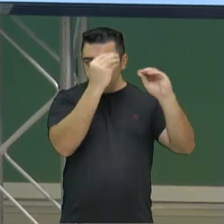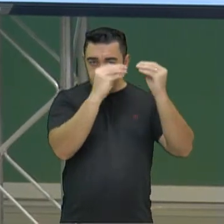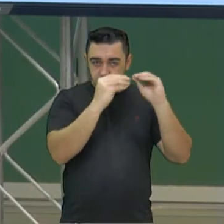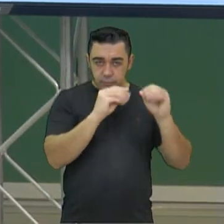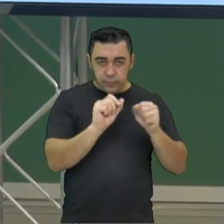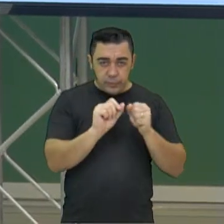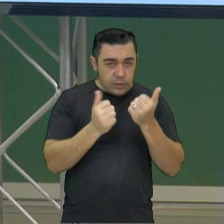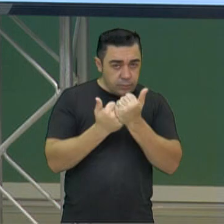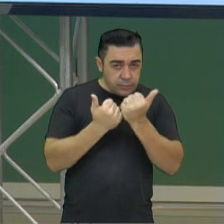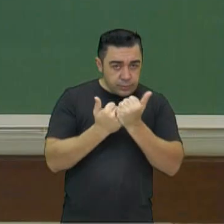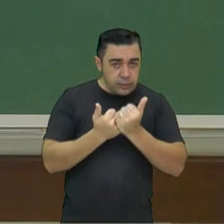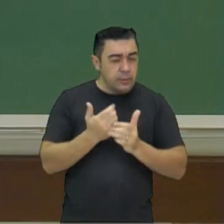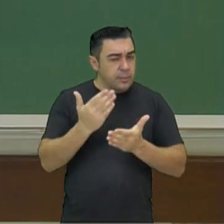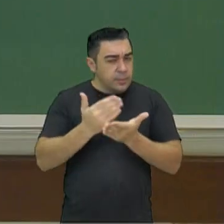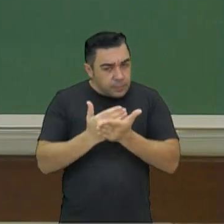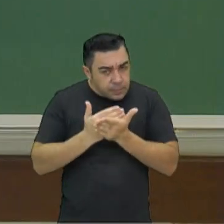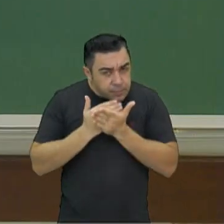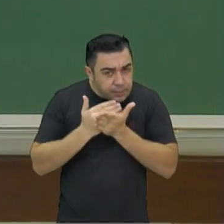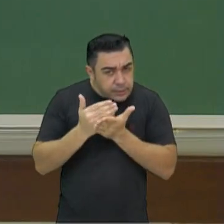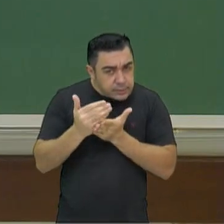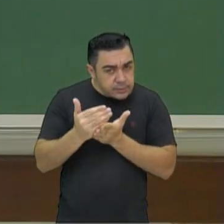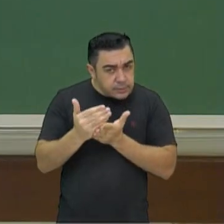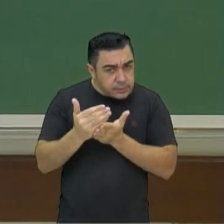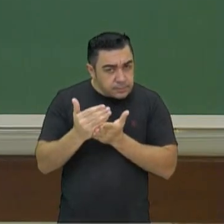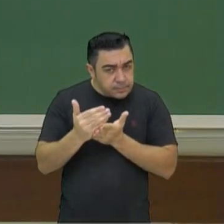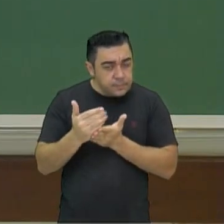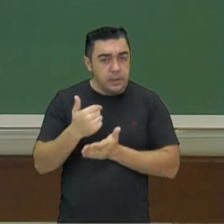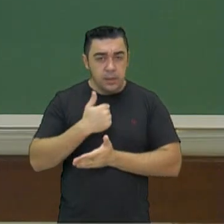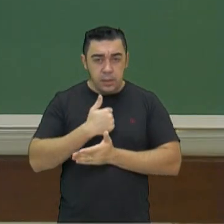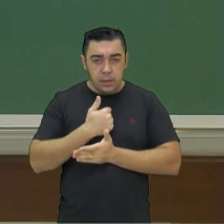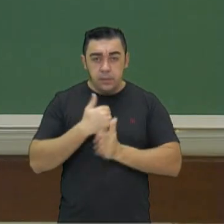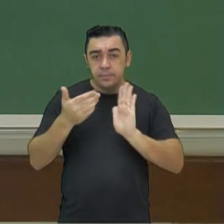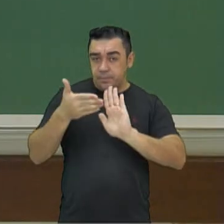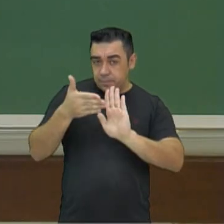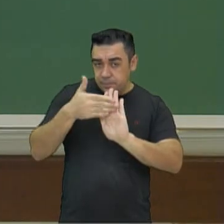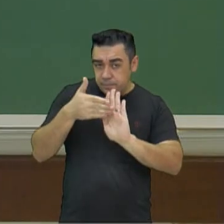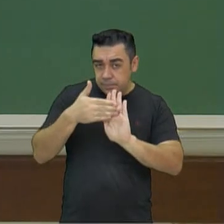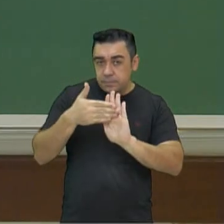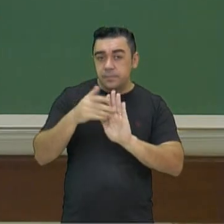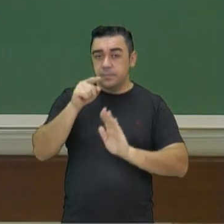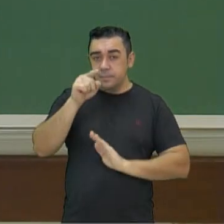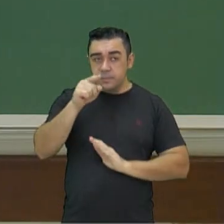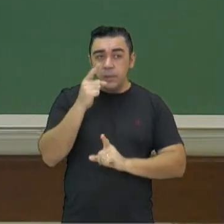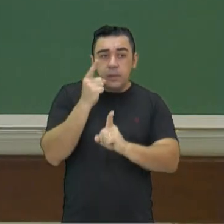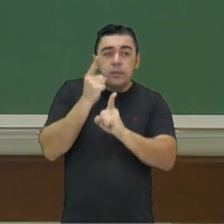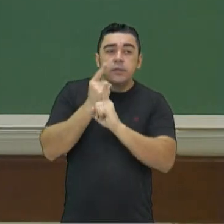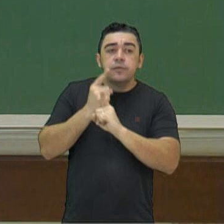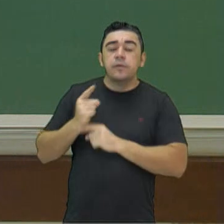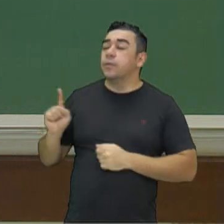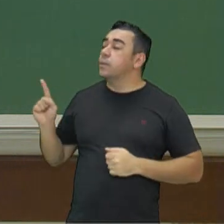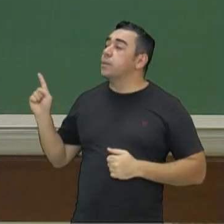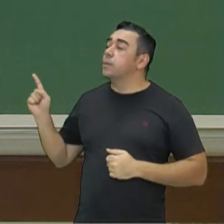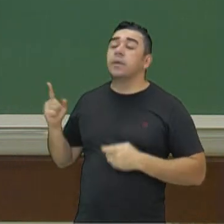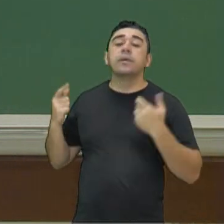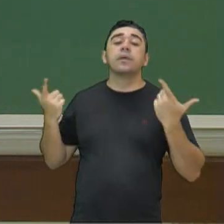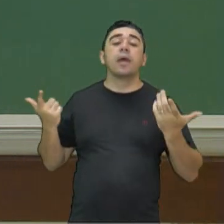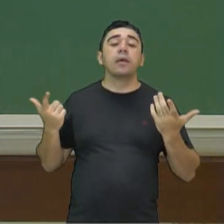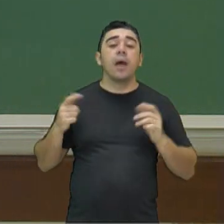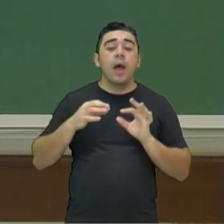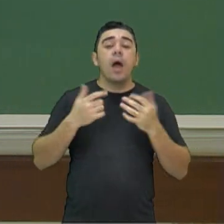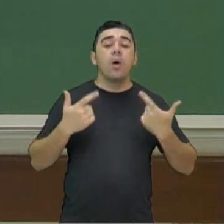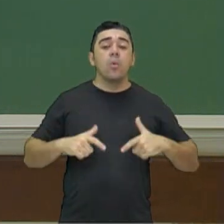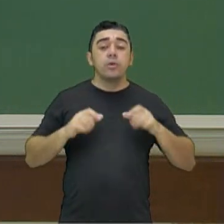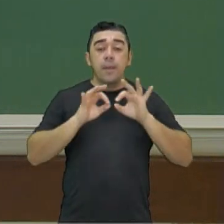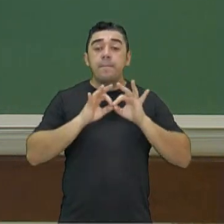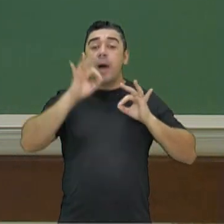equação. Então, para começar, eu quis propor para vocês aqui identificar o que é o eixo maior, o que é o eixo menor, qual